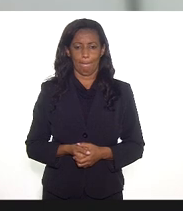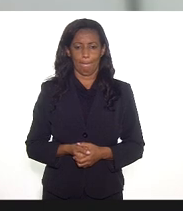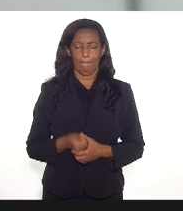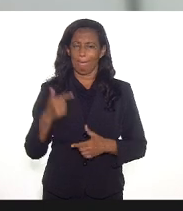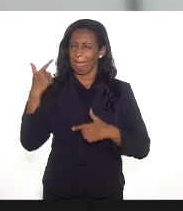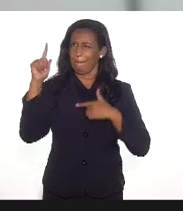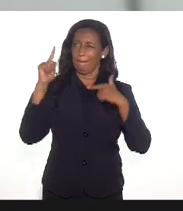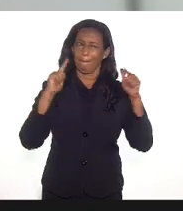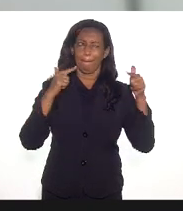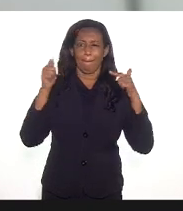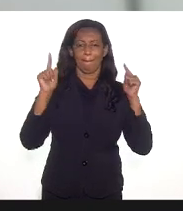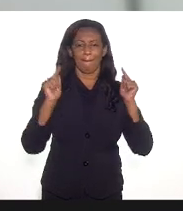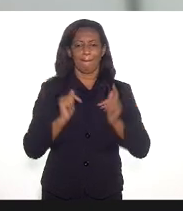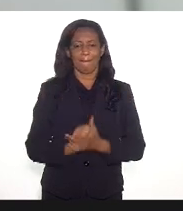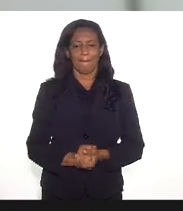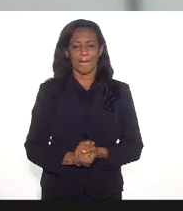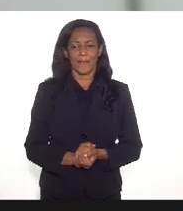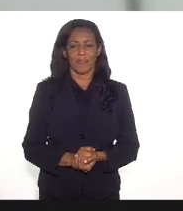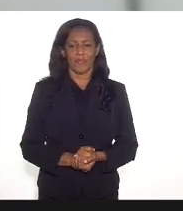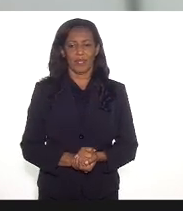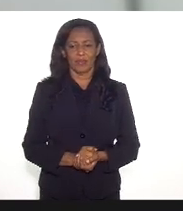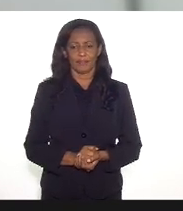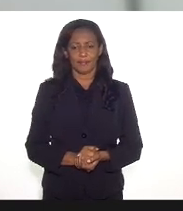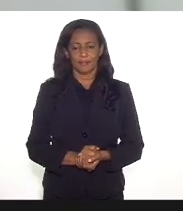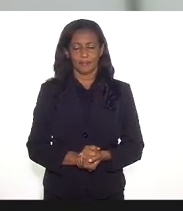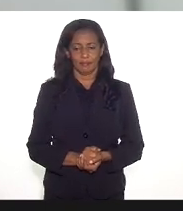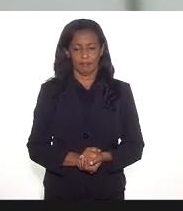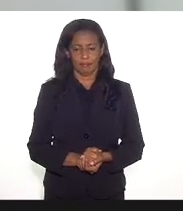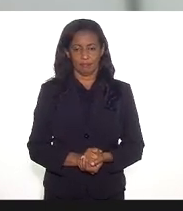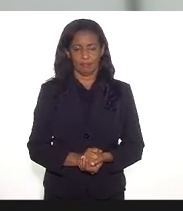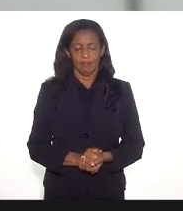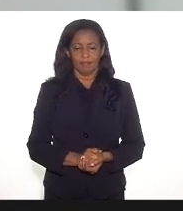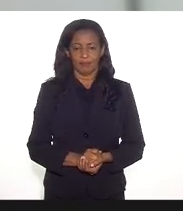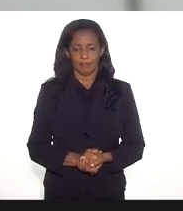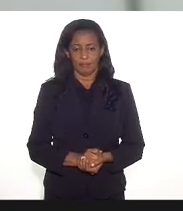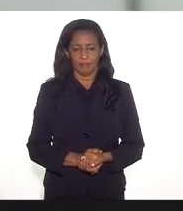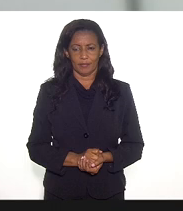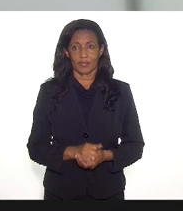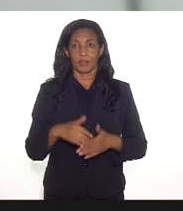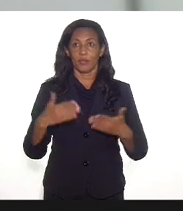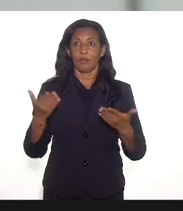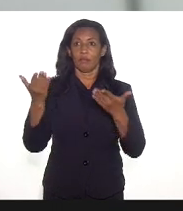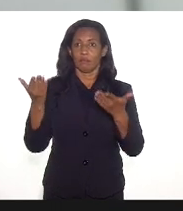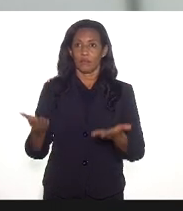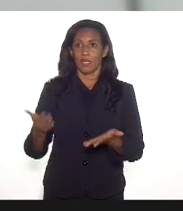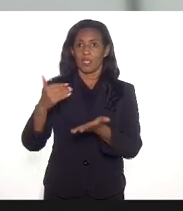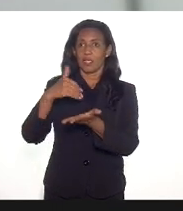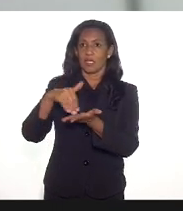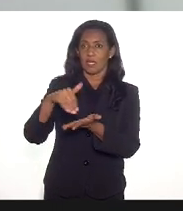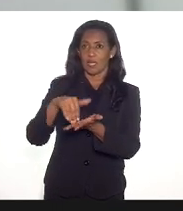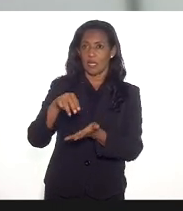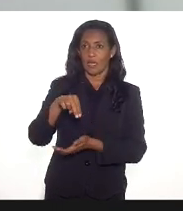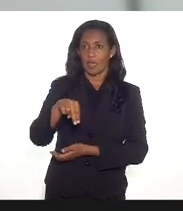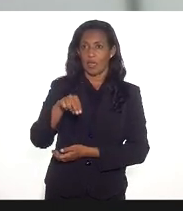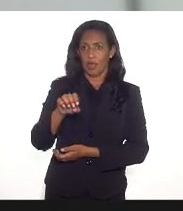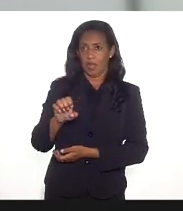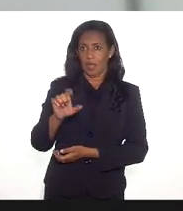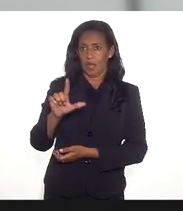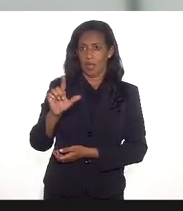entre outros, se Vossa Excelência, senhor secretário Nelson